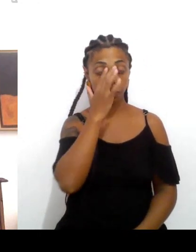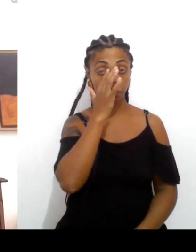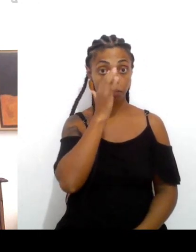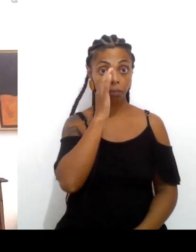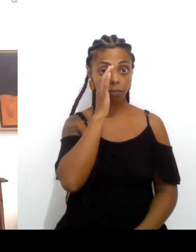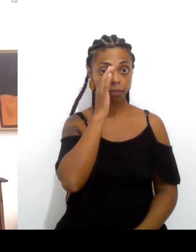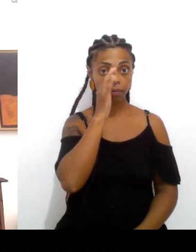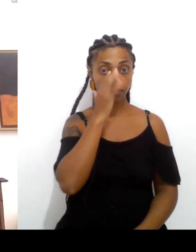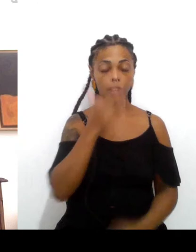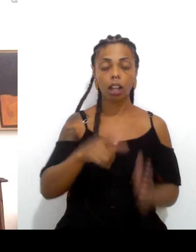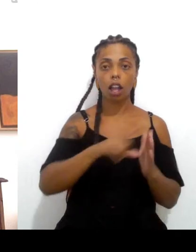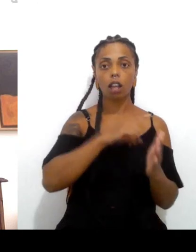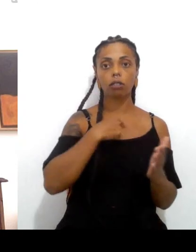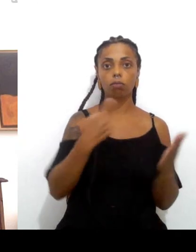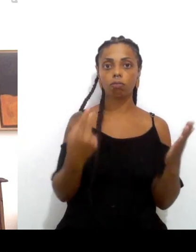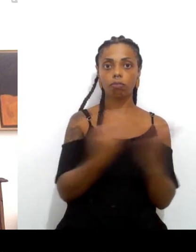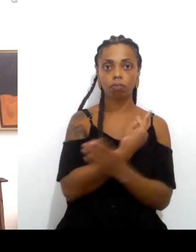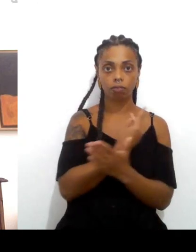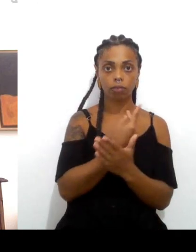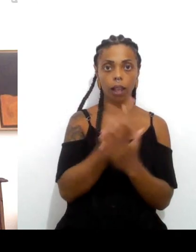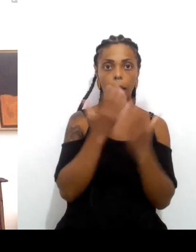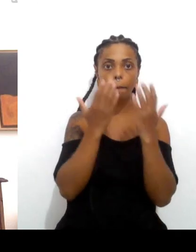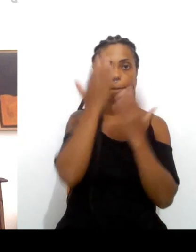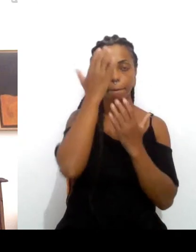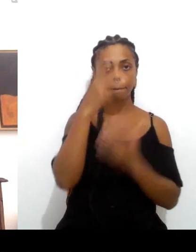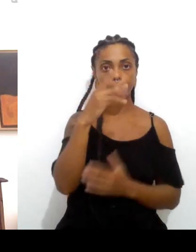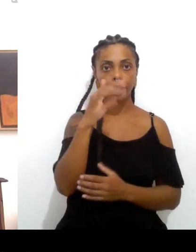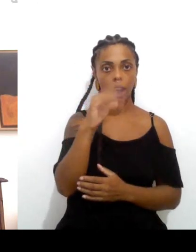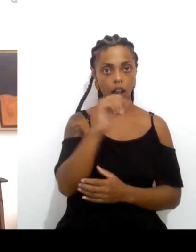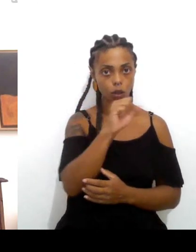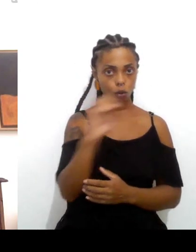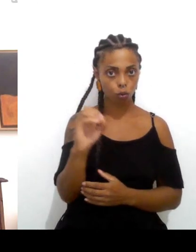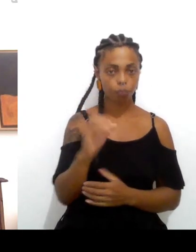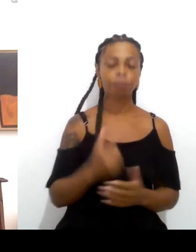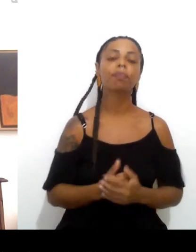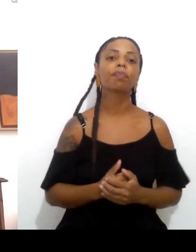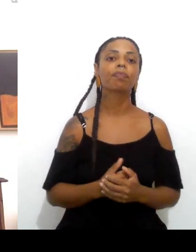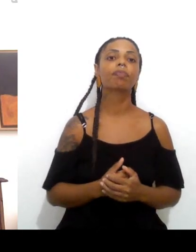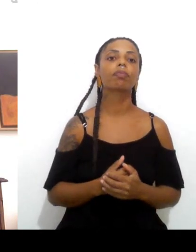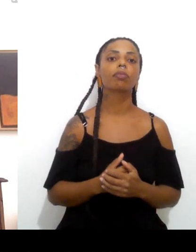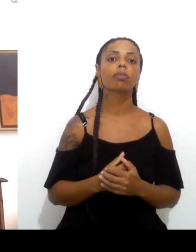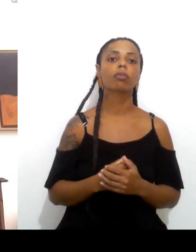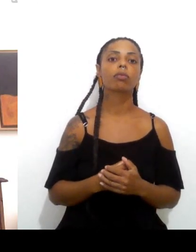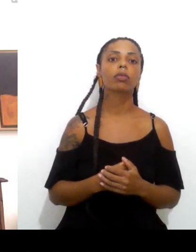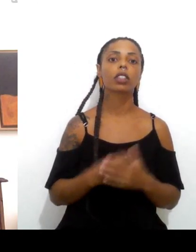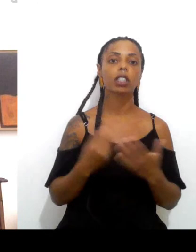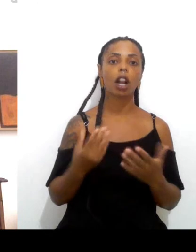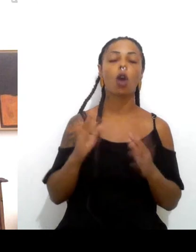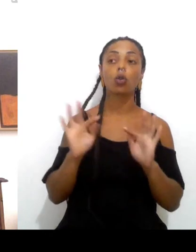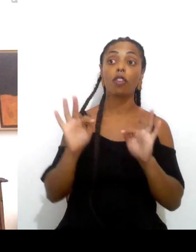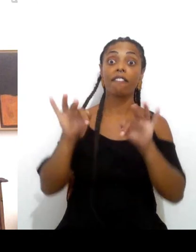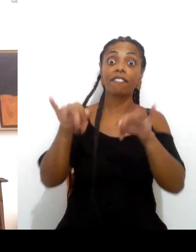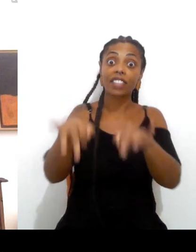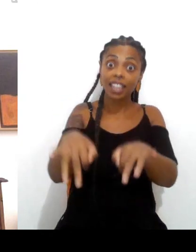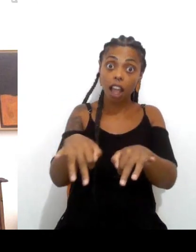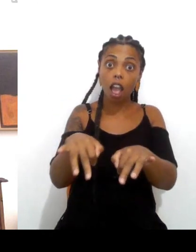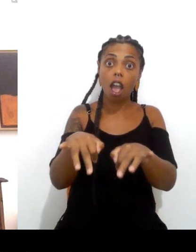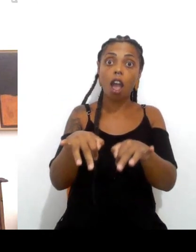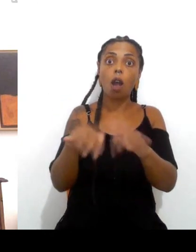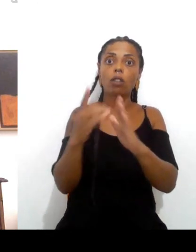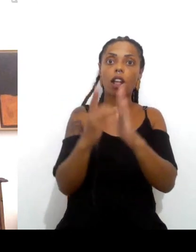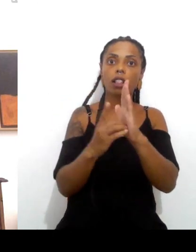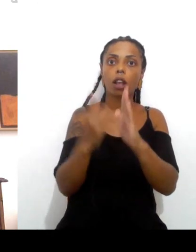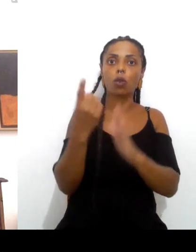quando Por volta do final da década de 1950 e